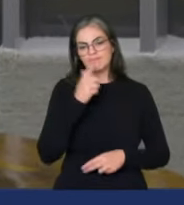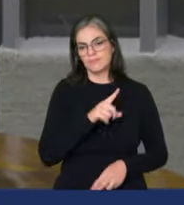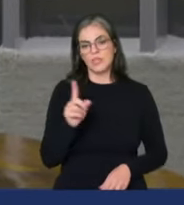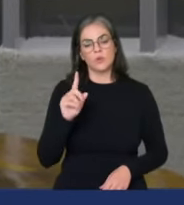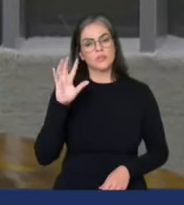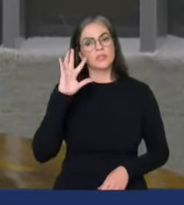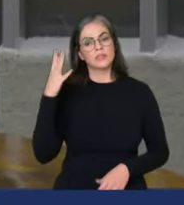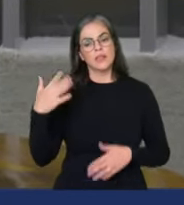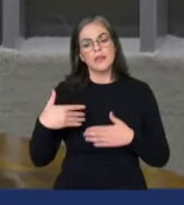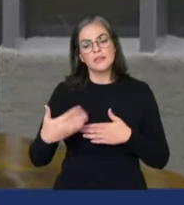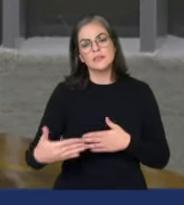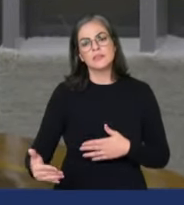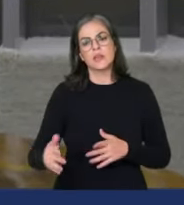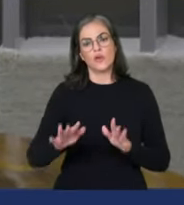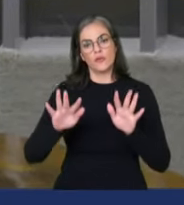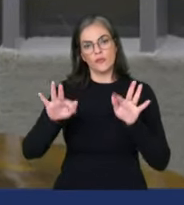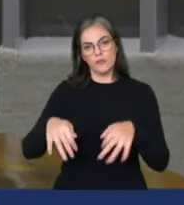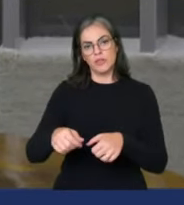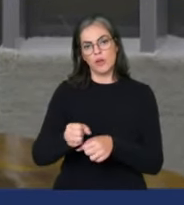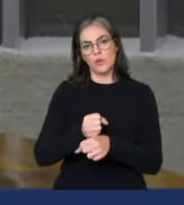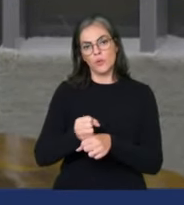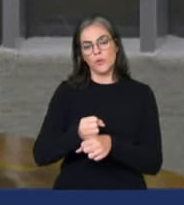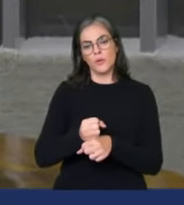no final do ano e nas nossas eleições.